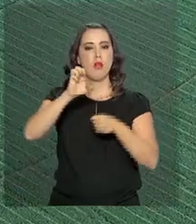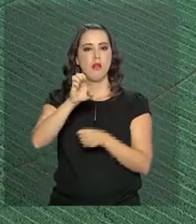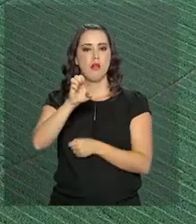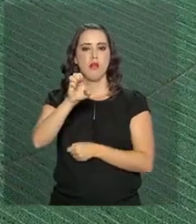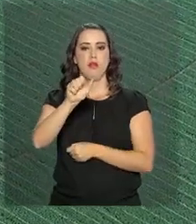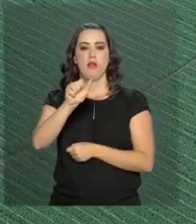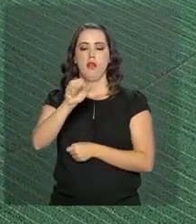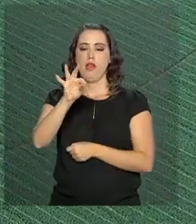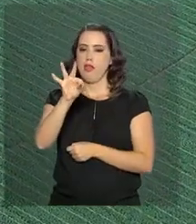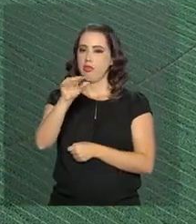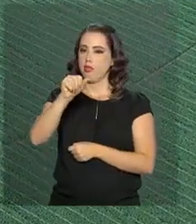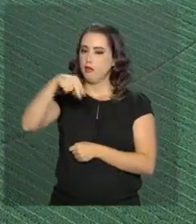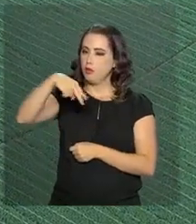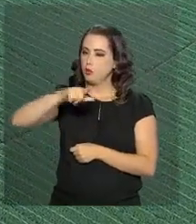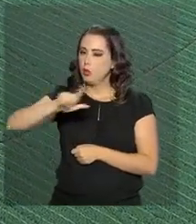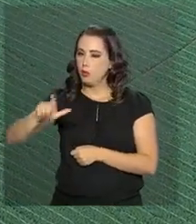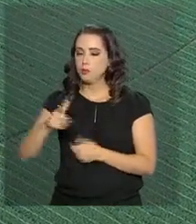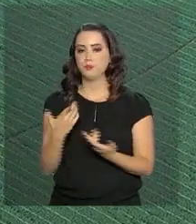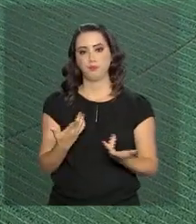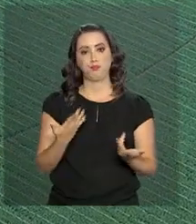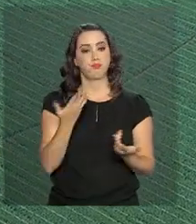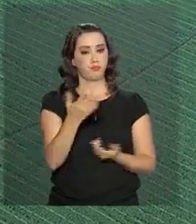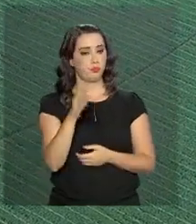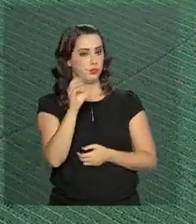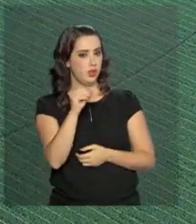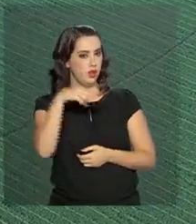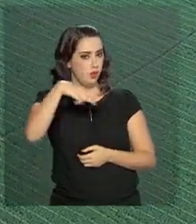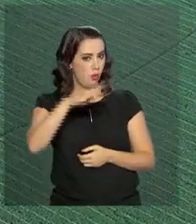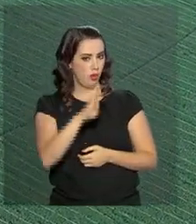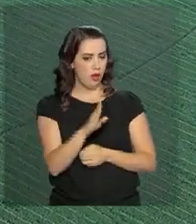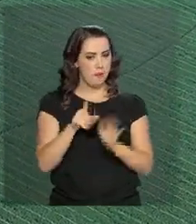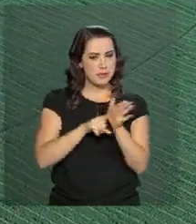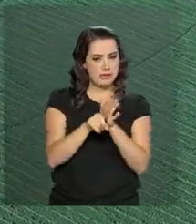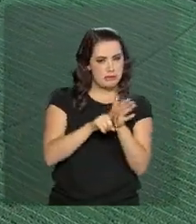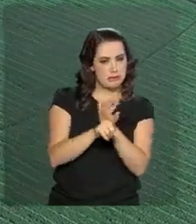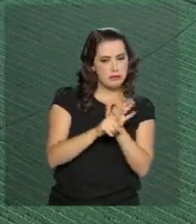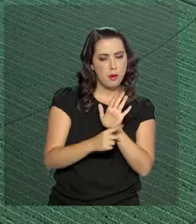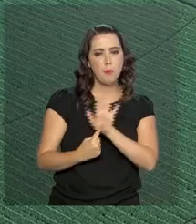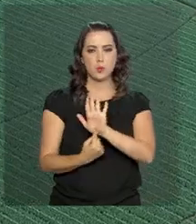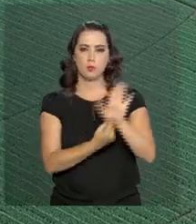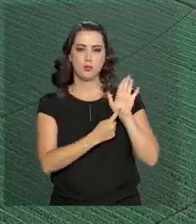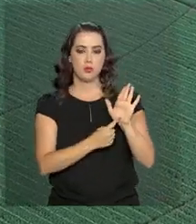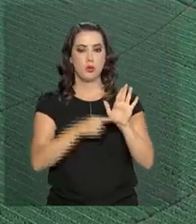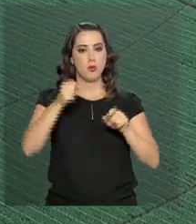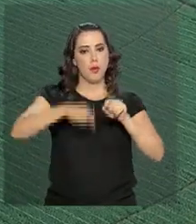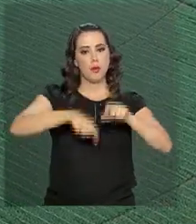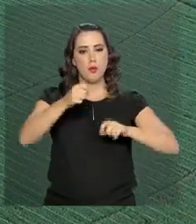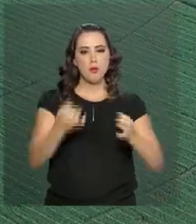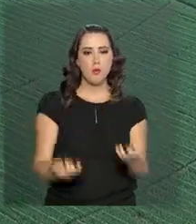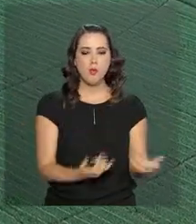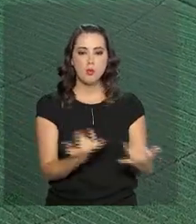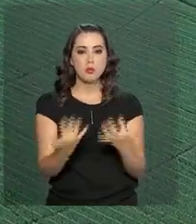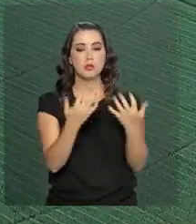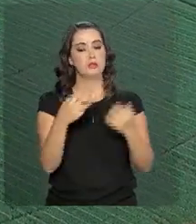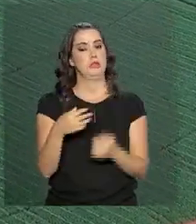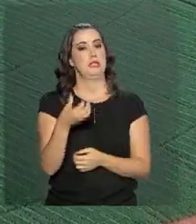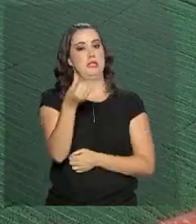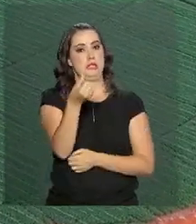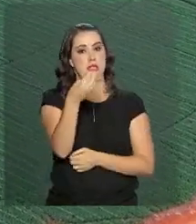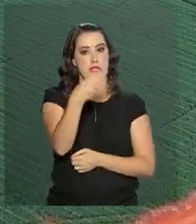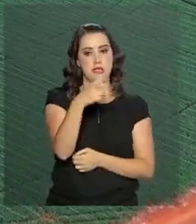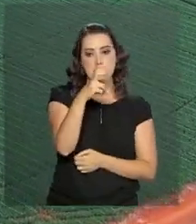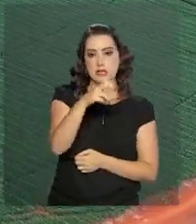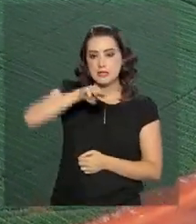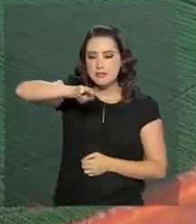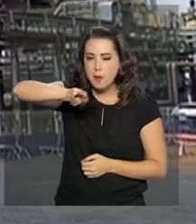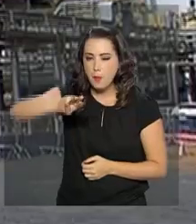Companhia Nacional de Abastecimento, a produção de cana-de-açúcar deve chegar a 635 milhões de